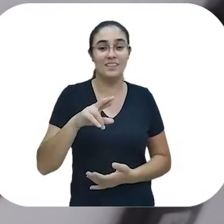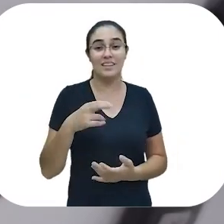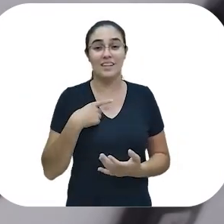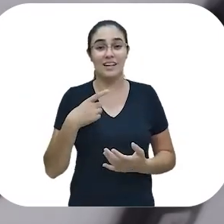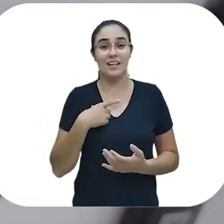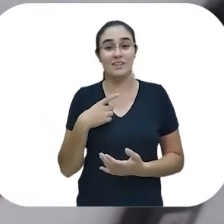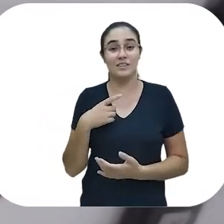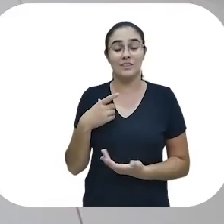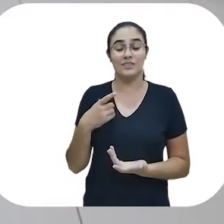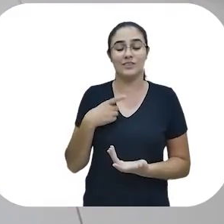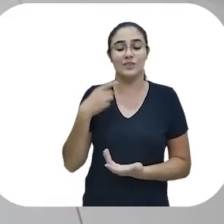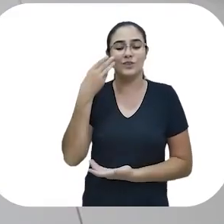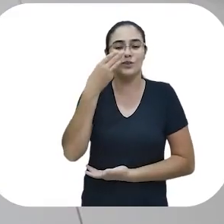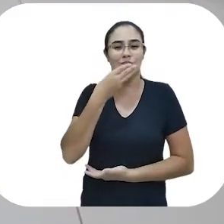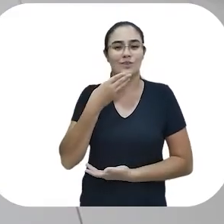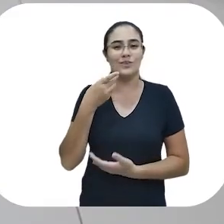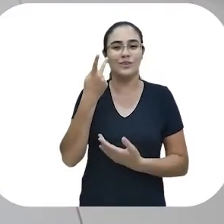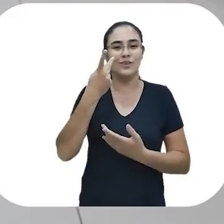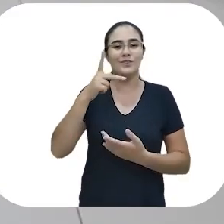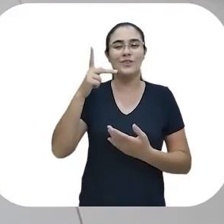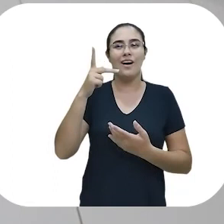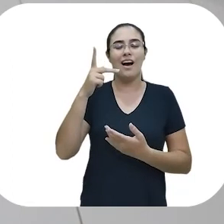sou bugari, sou